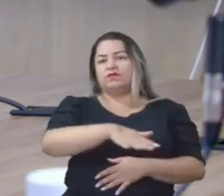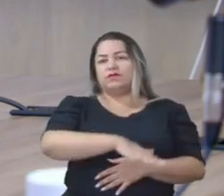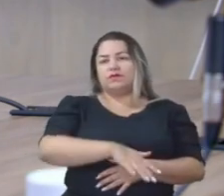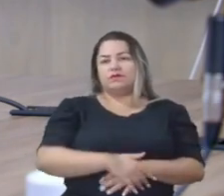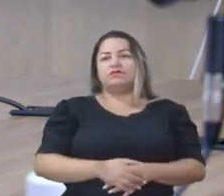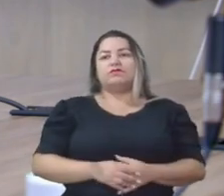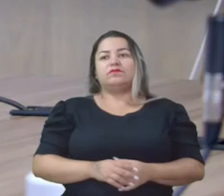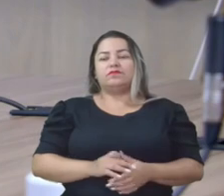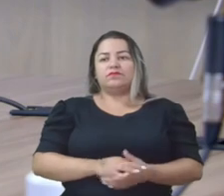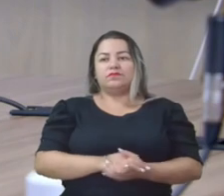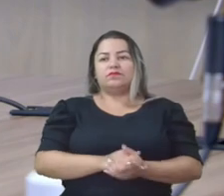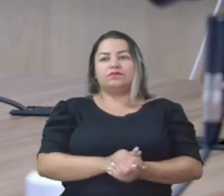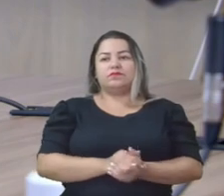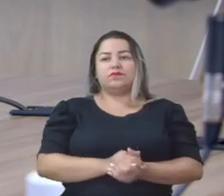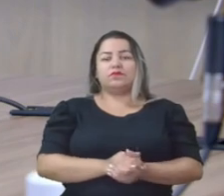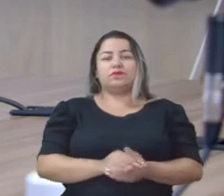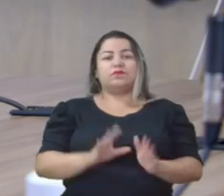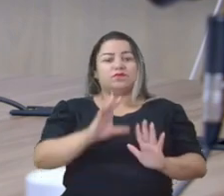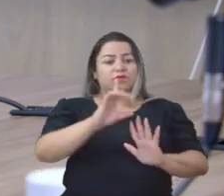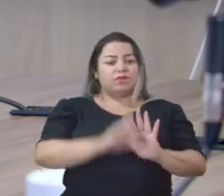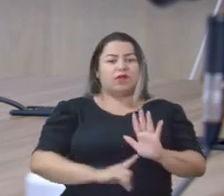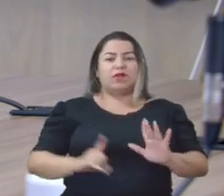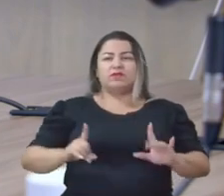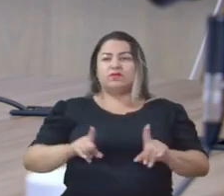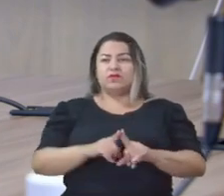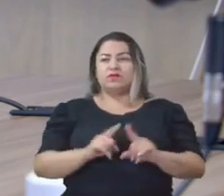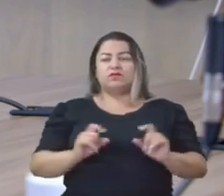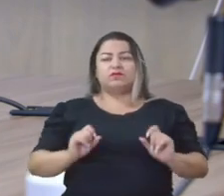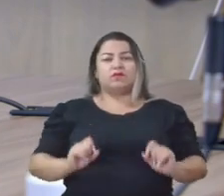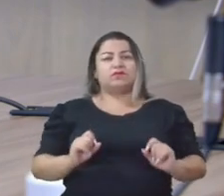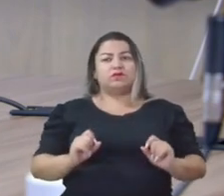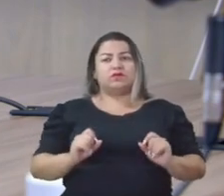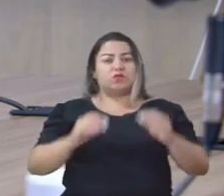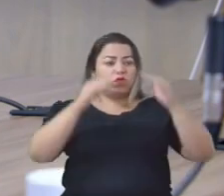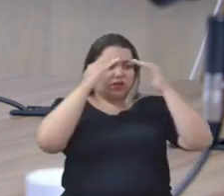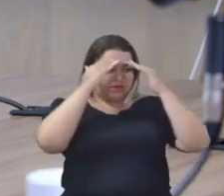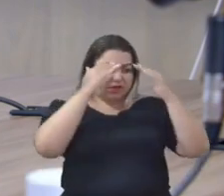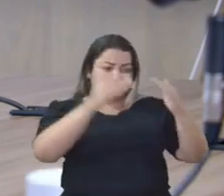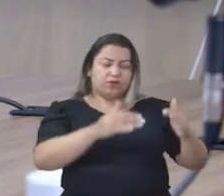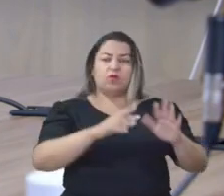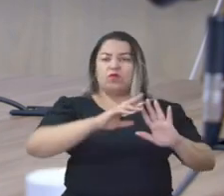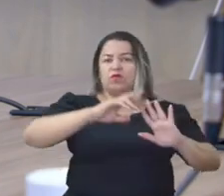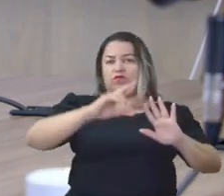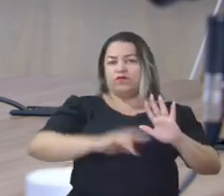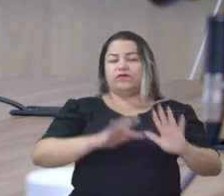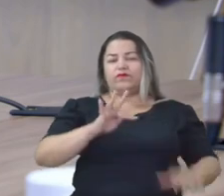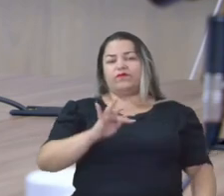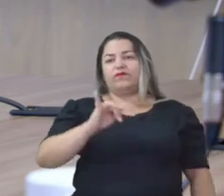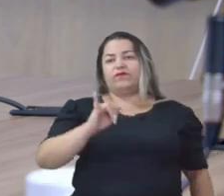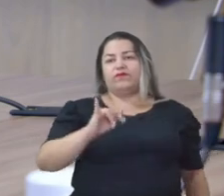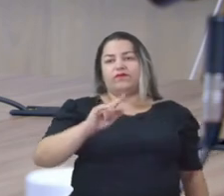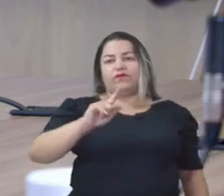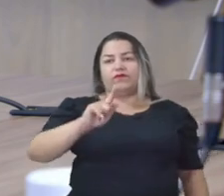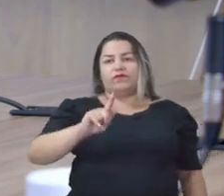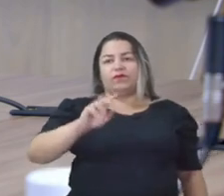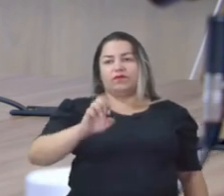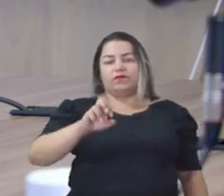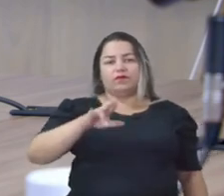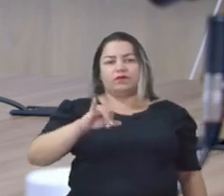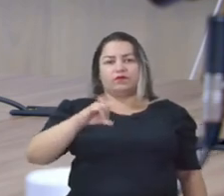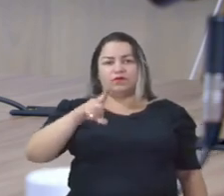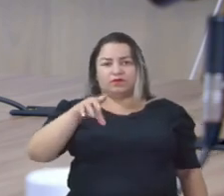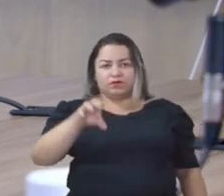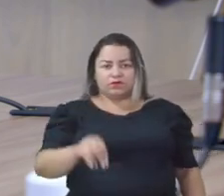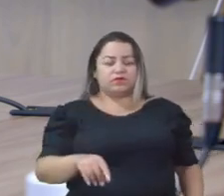e também de muitos direitos sendo violados, assim. Tanto que tem o relatório Figueiredo, que demonstra, assim,